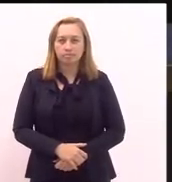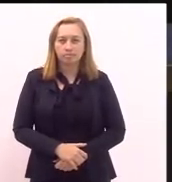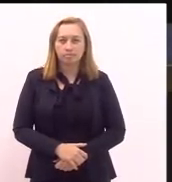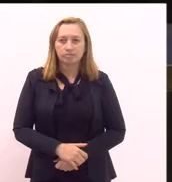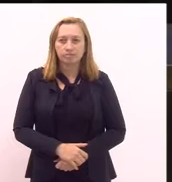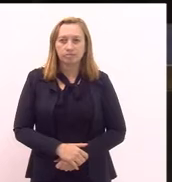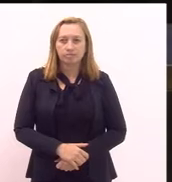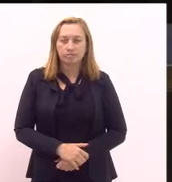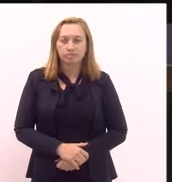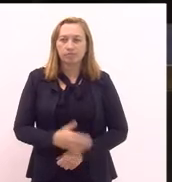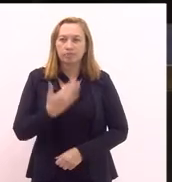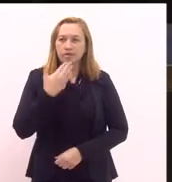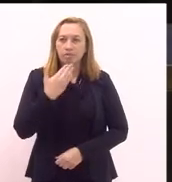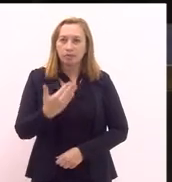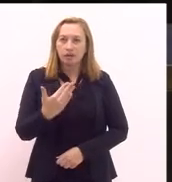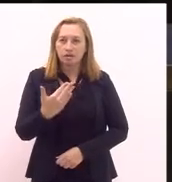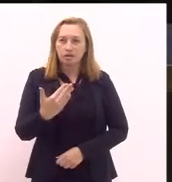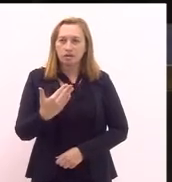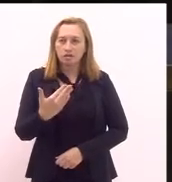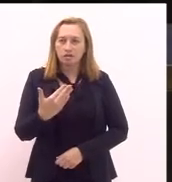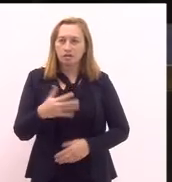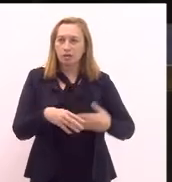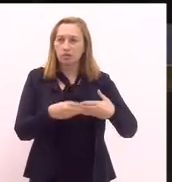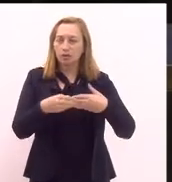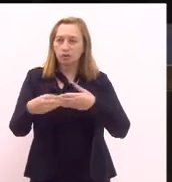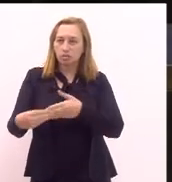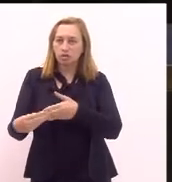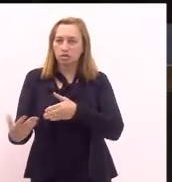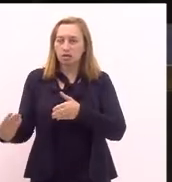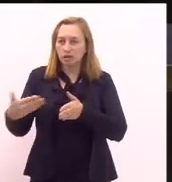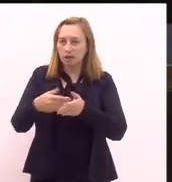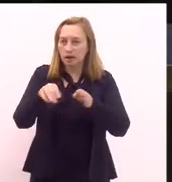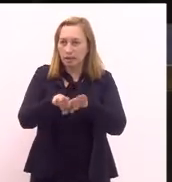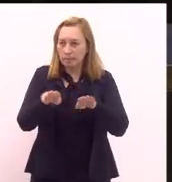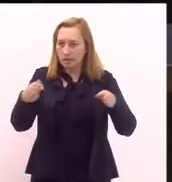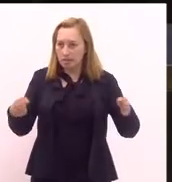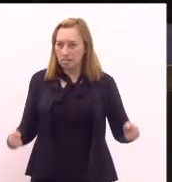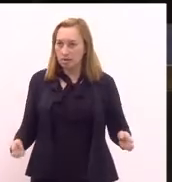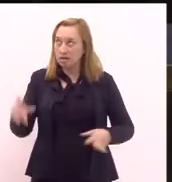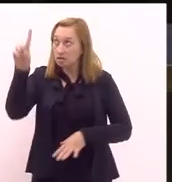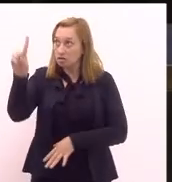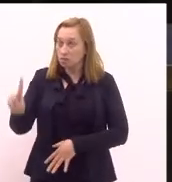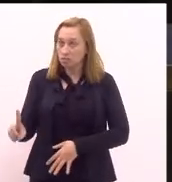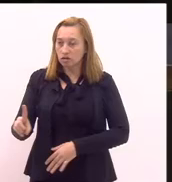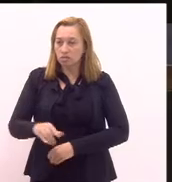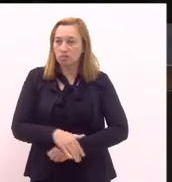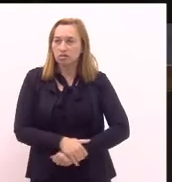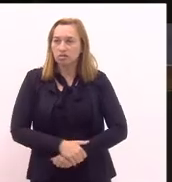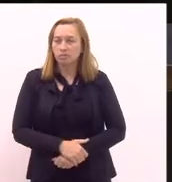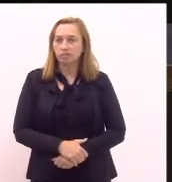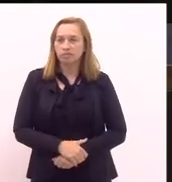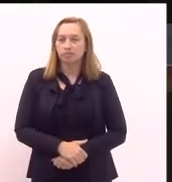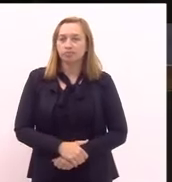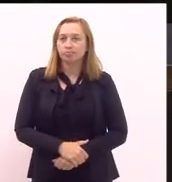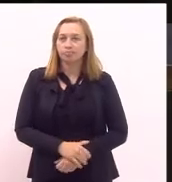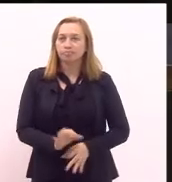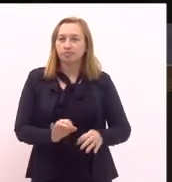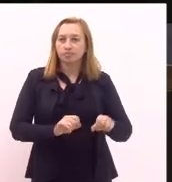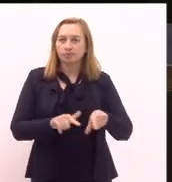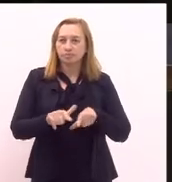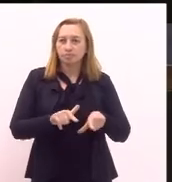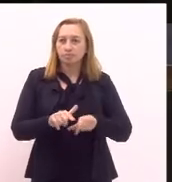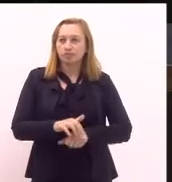ao cerimonial que conduza a homenageada até a mesa e na direção dos